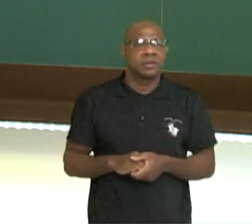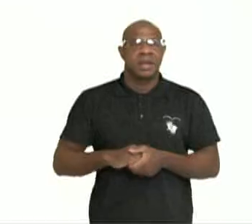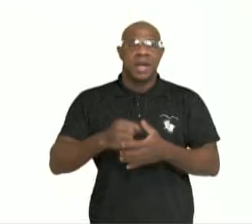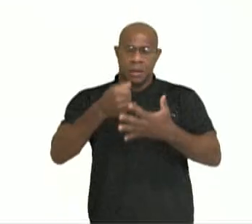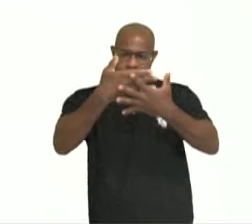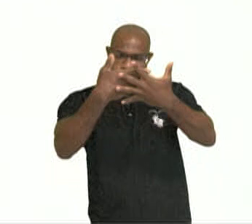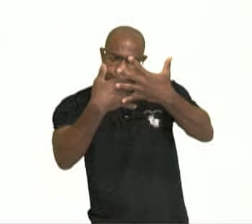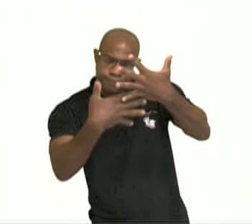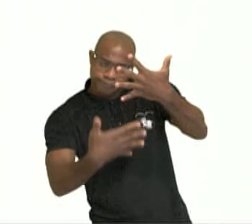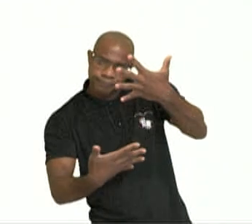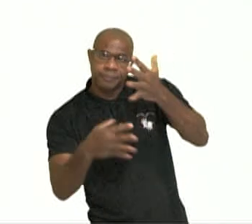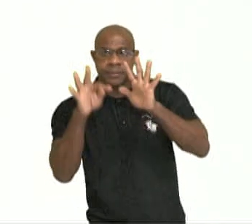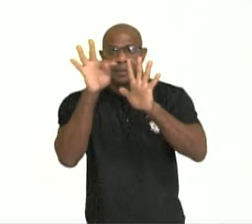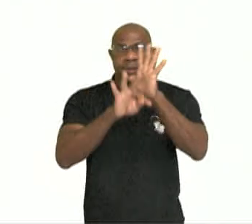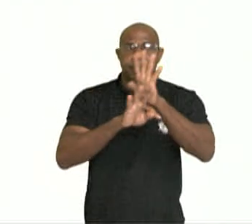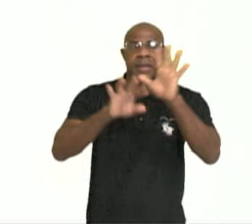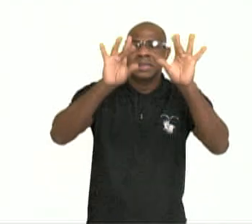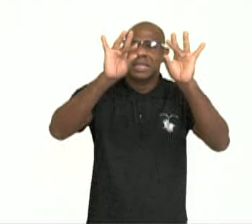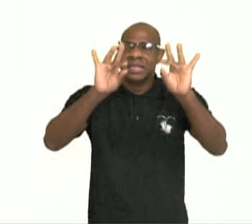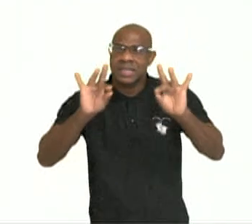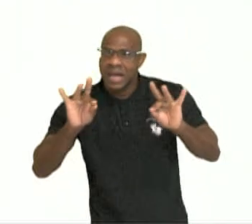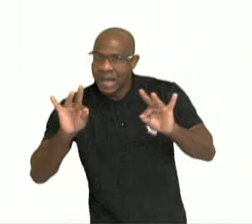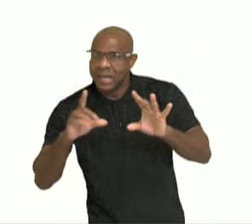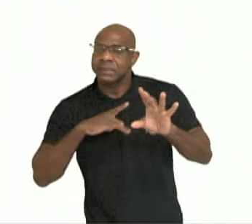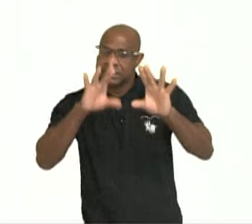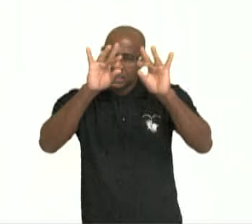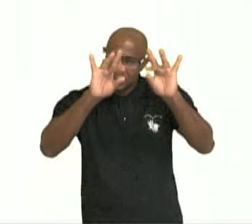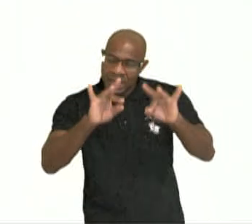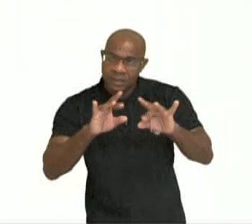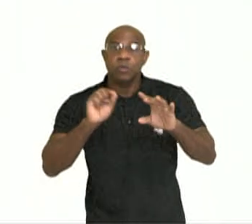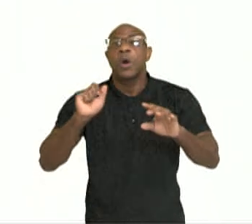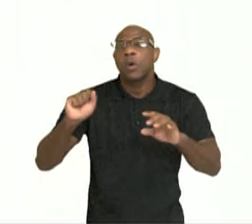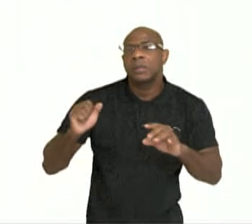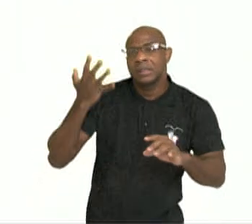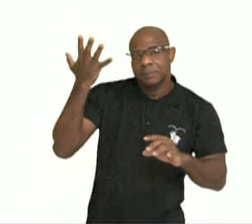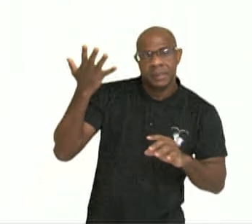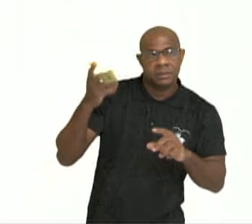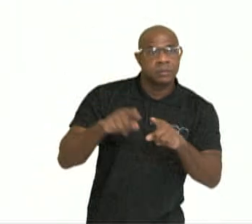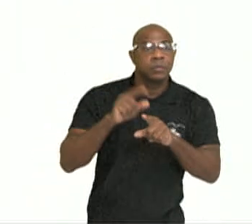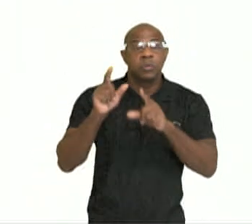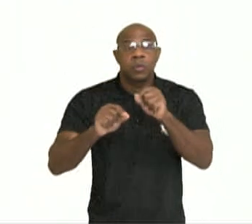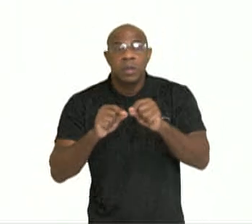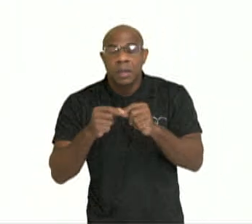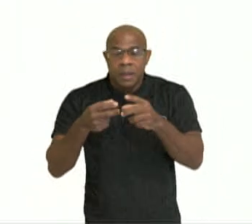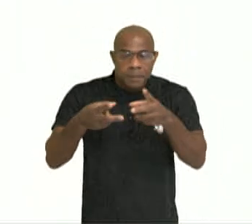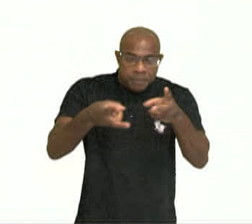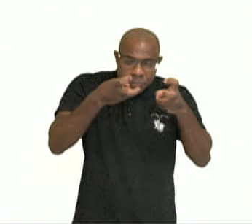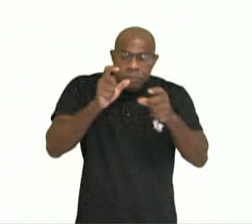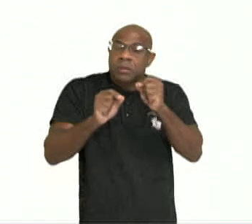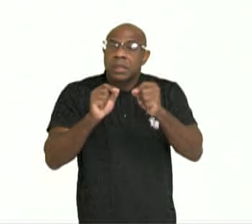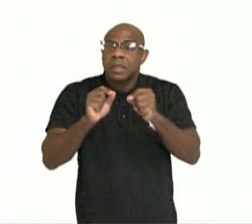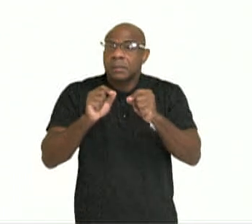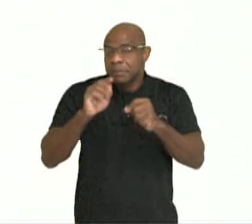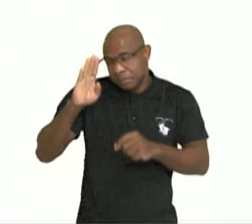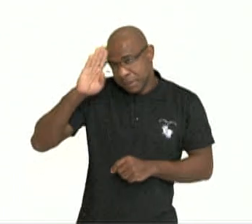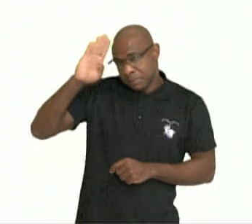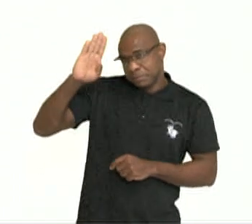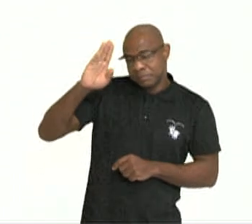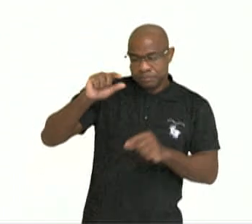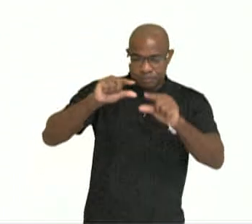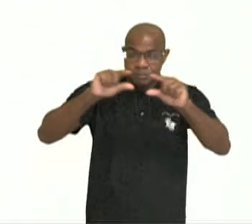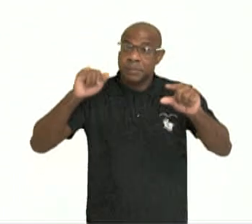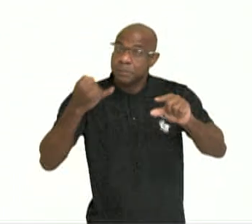reportagem há um detalhamento maior dos fatos, destacando o que é mais relevante,